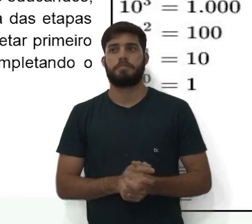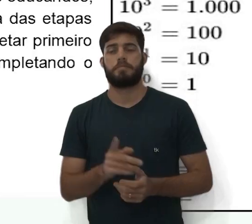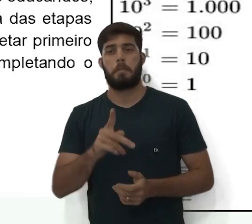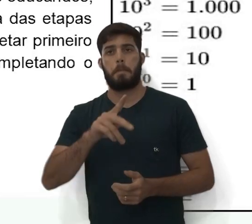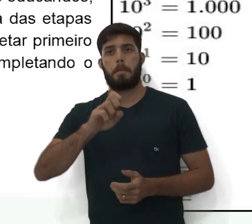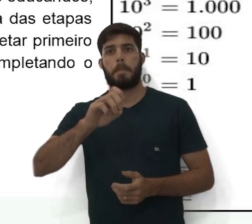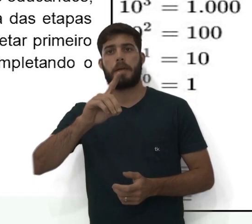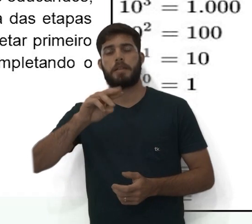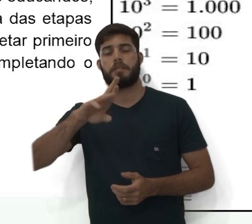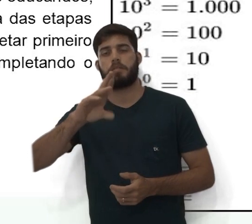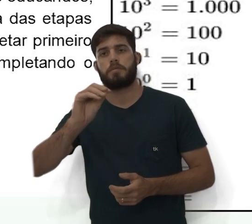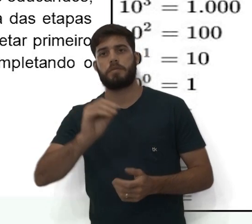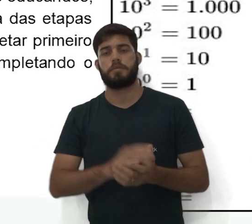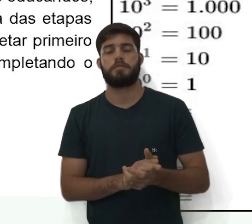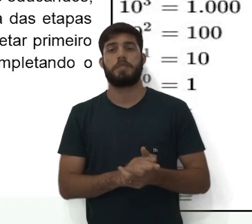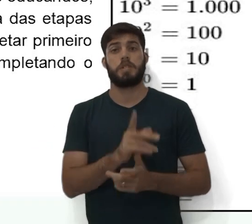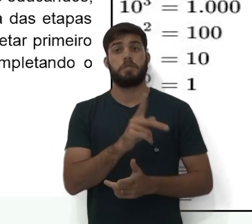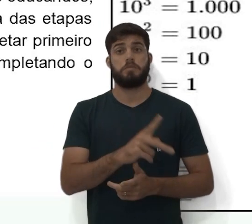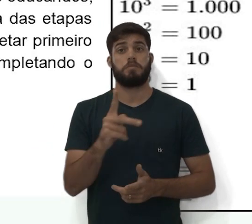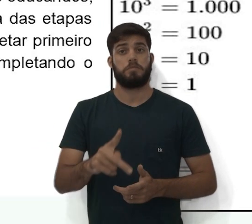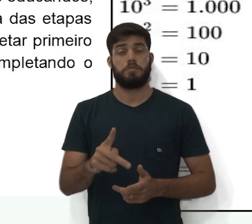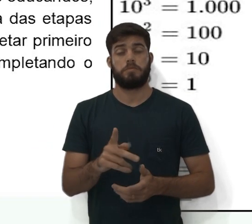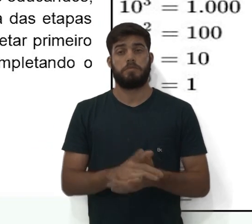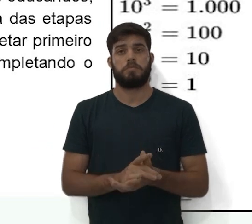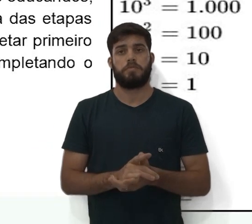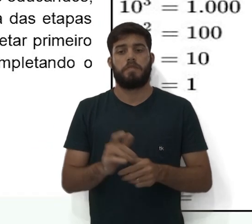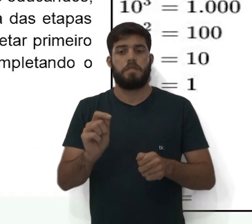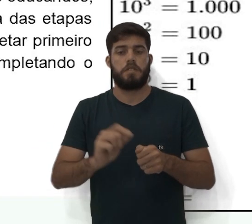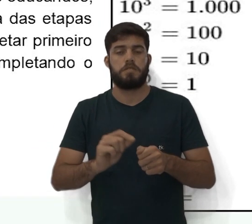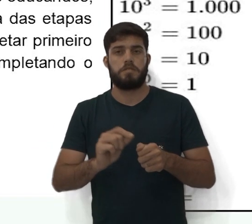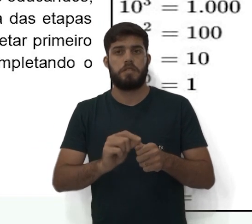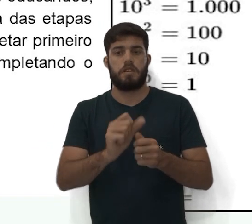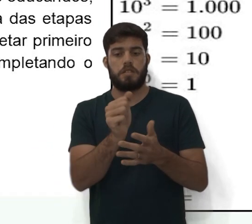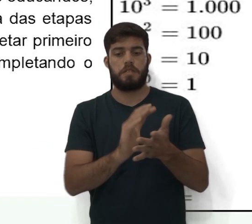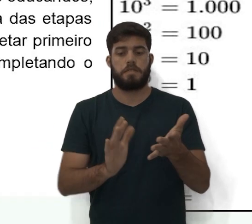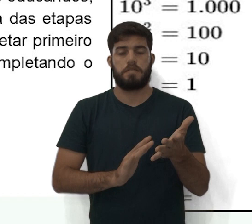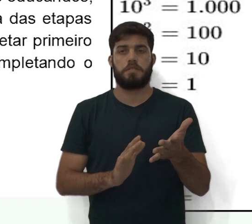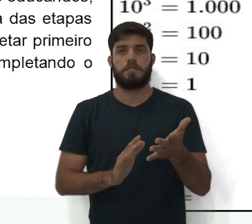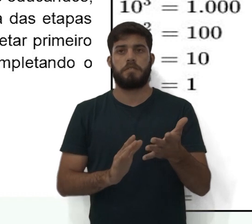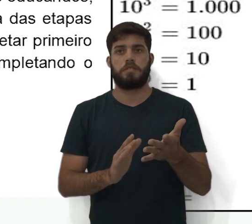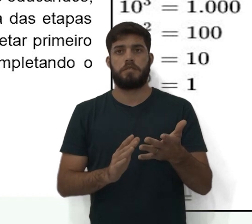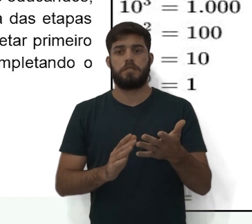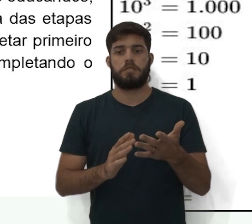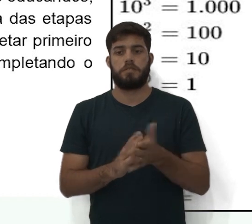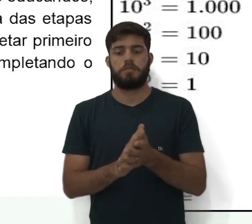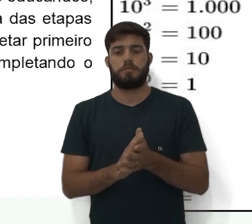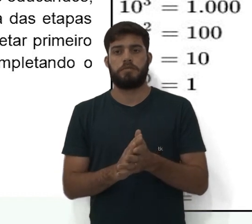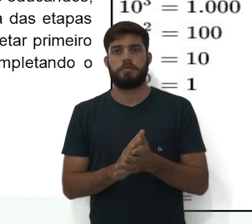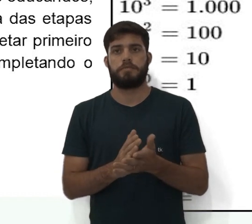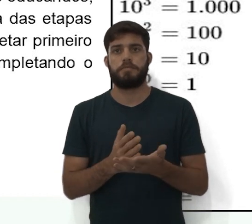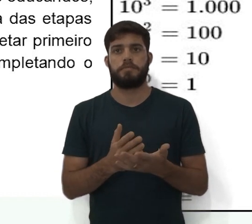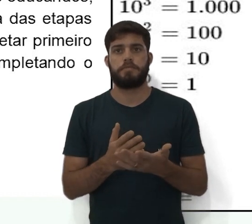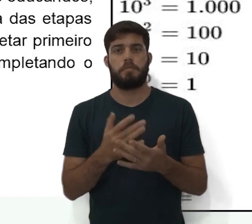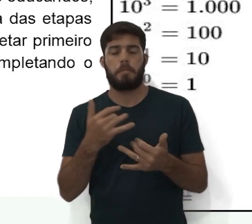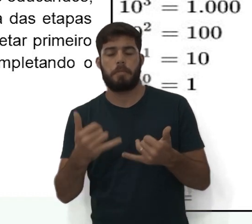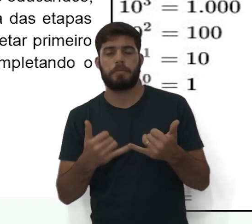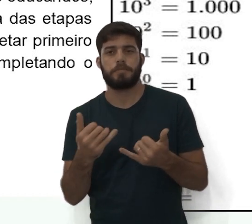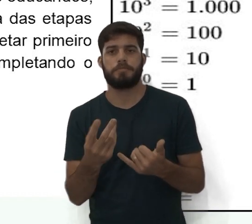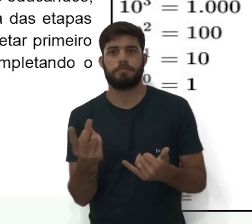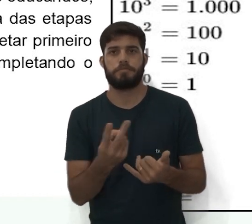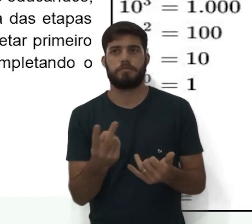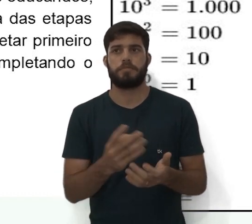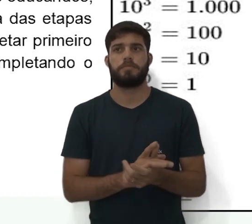Municipal de Caruaru. E os professores faziam uma atividade, né, uma competição entre os educandos para prepará-los para a